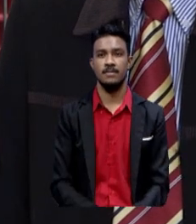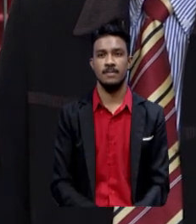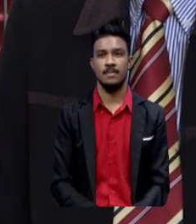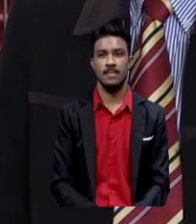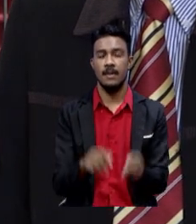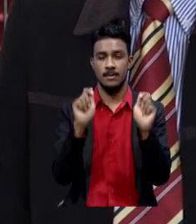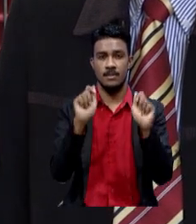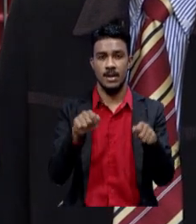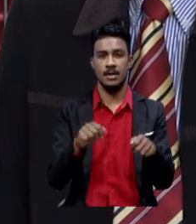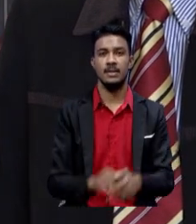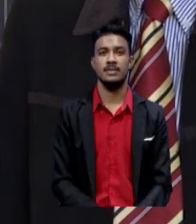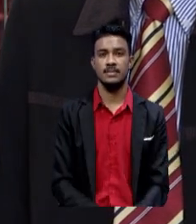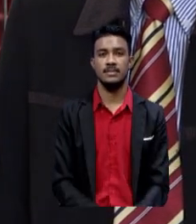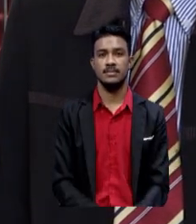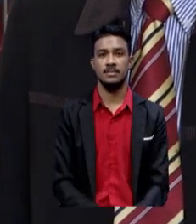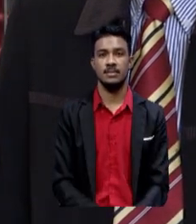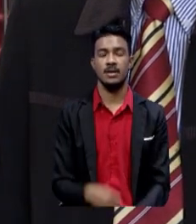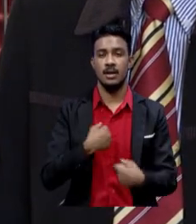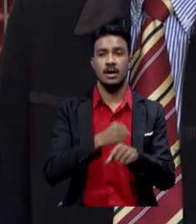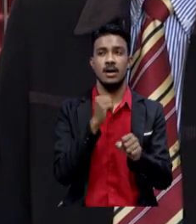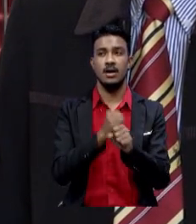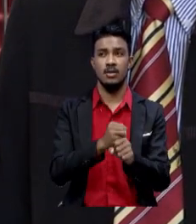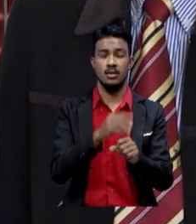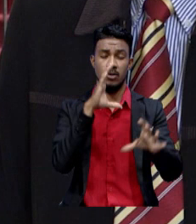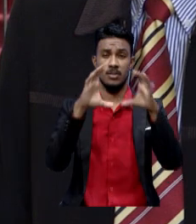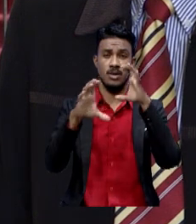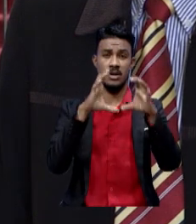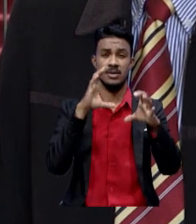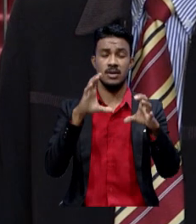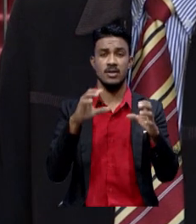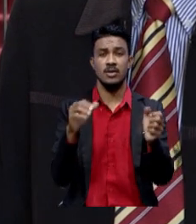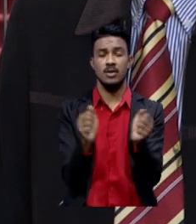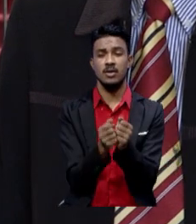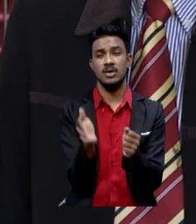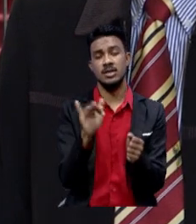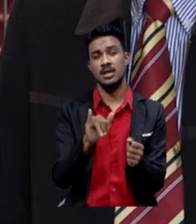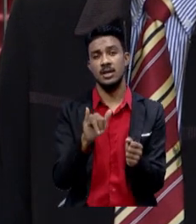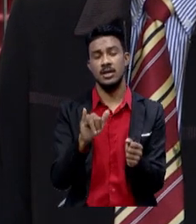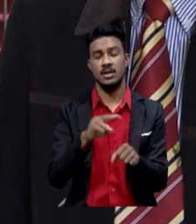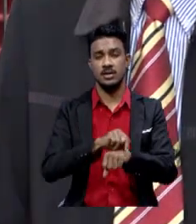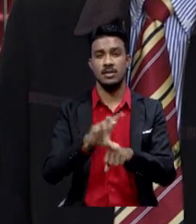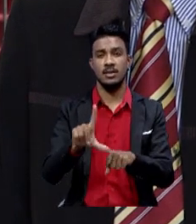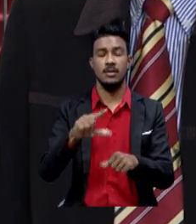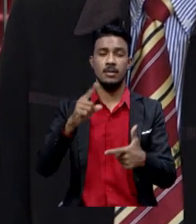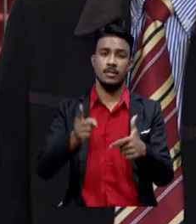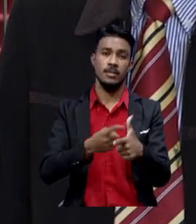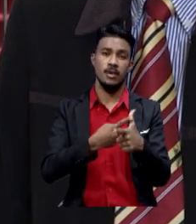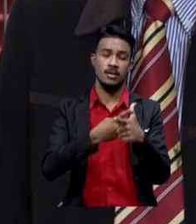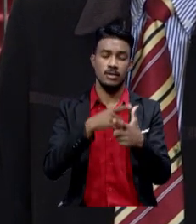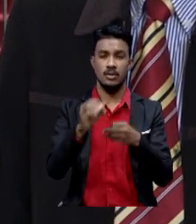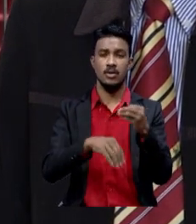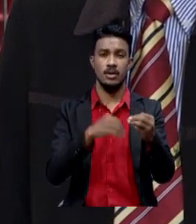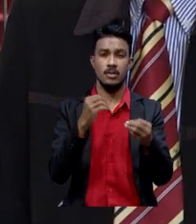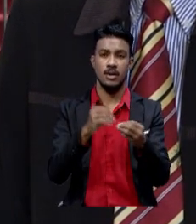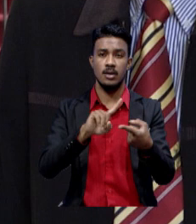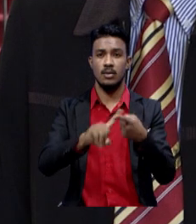bele halo comunicação com entidade relevante. Primeiro, quando ba colega